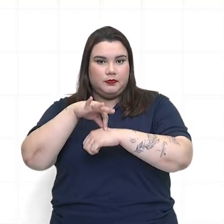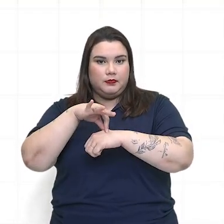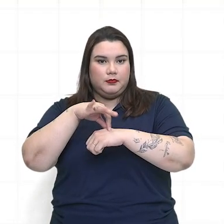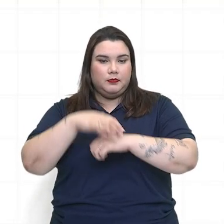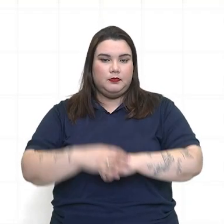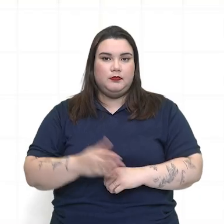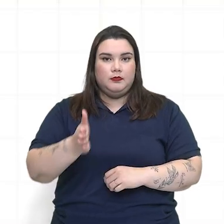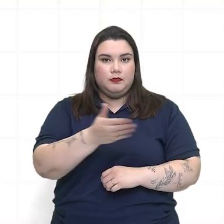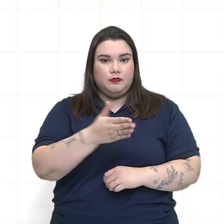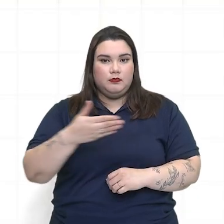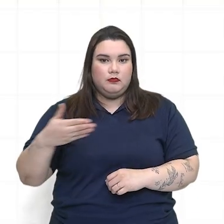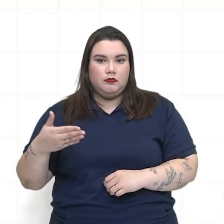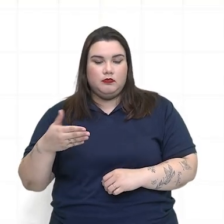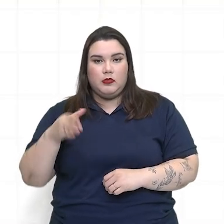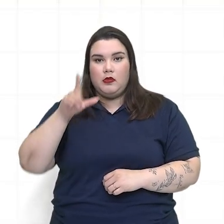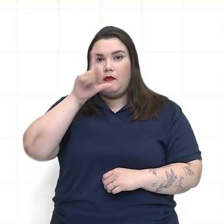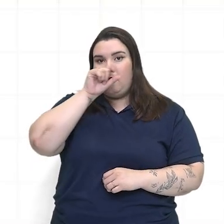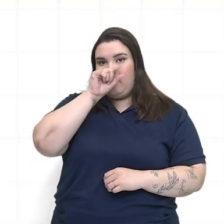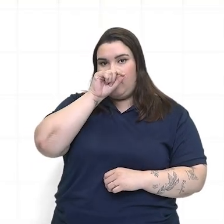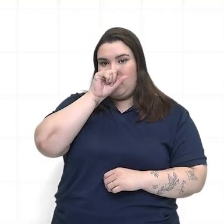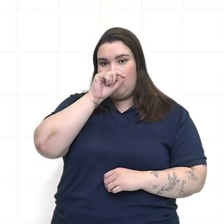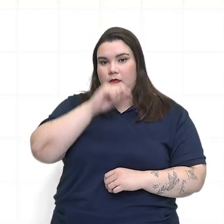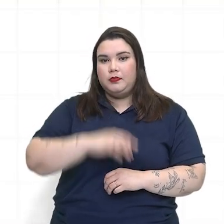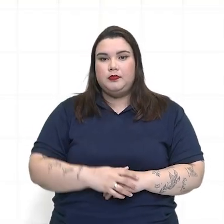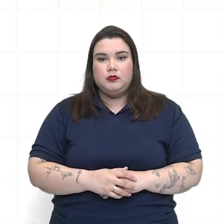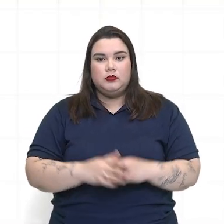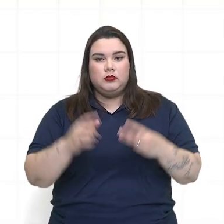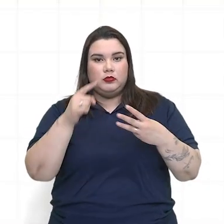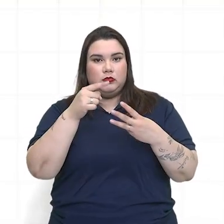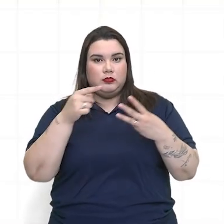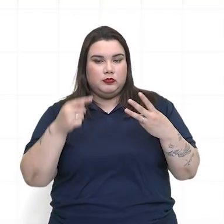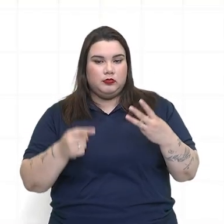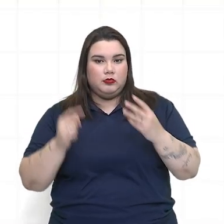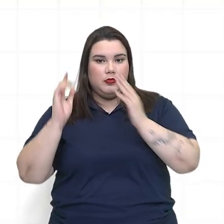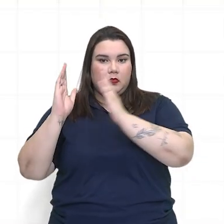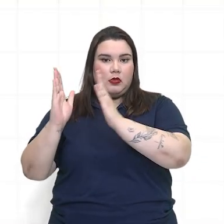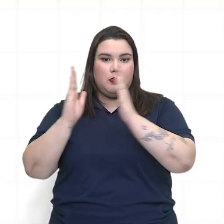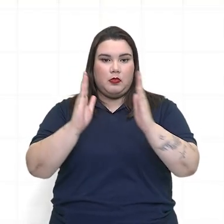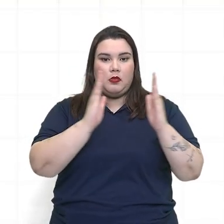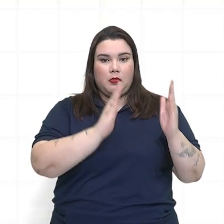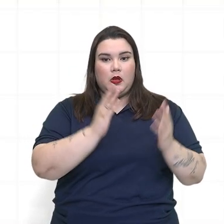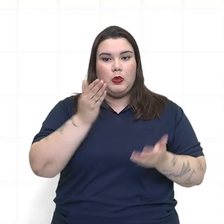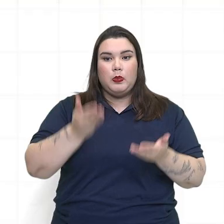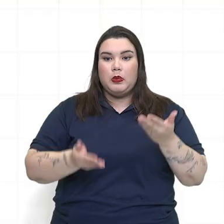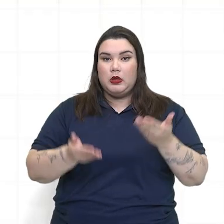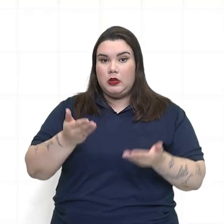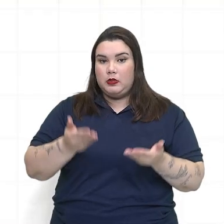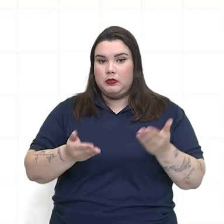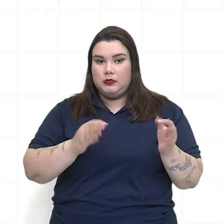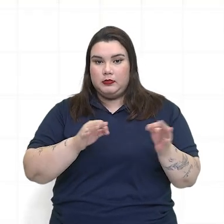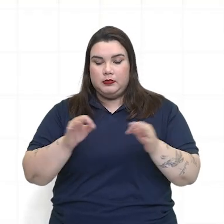Carne, peixe e frango. Né? Tudo isso daí dado em quilogramas.